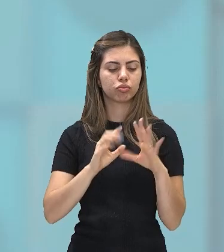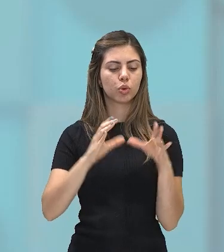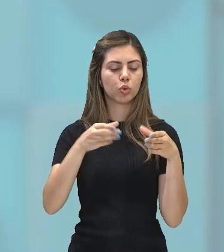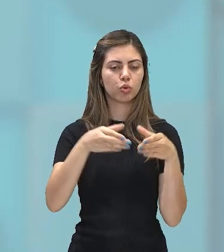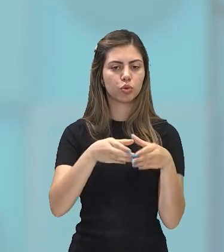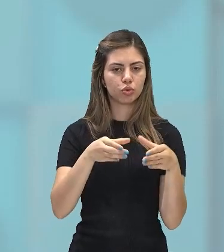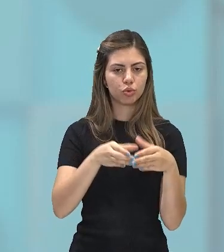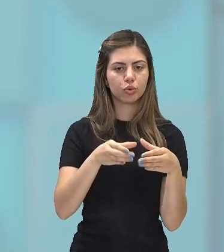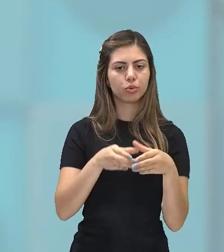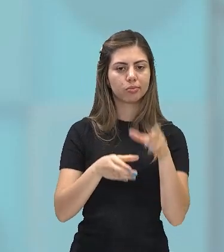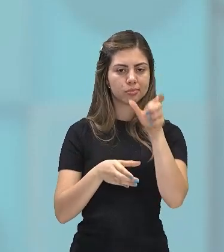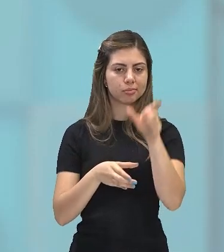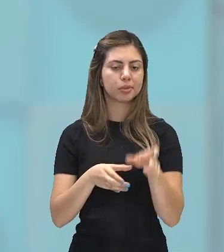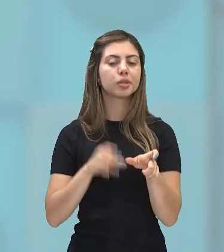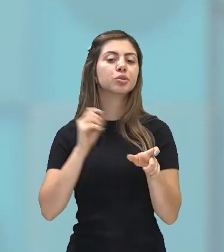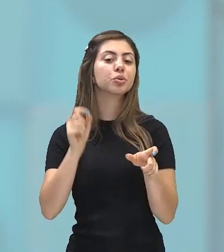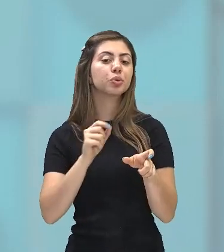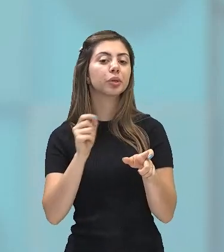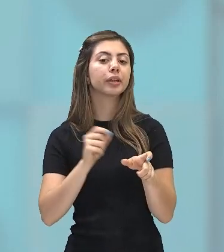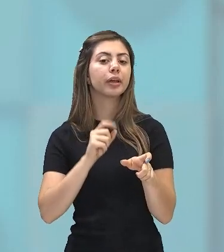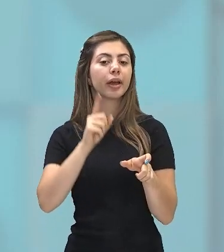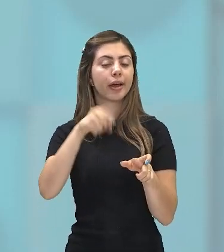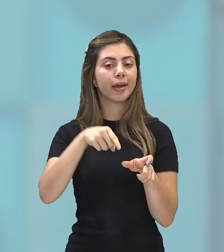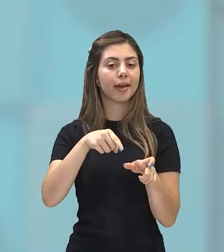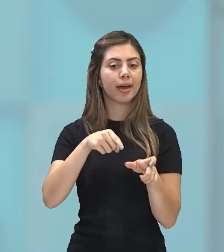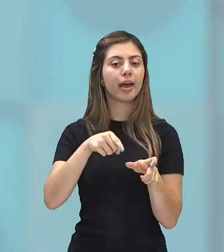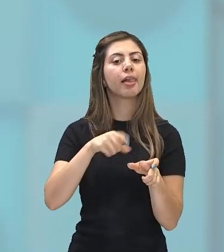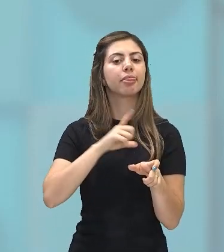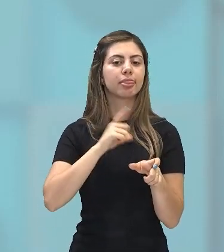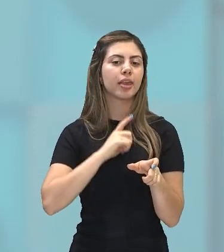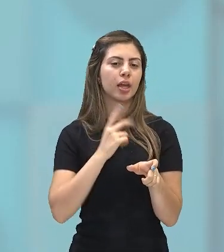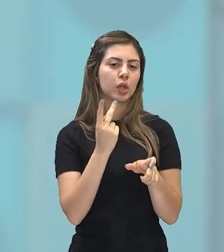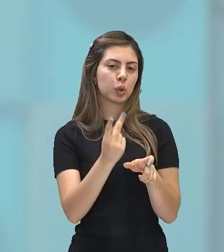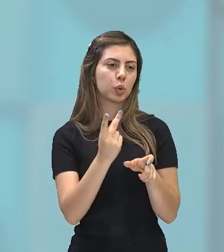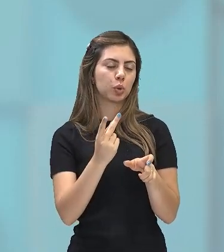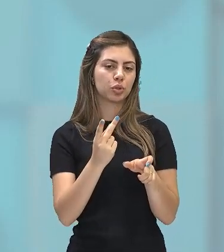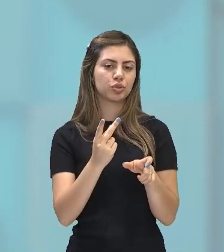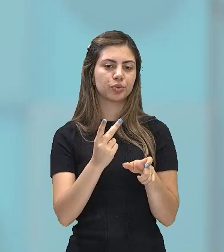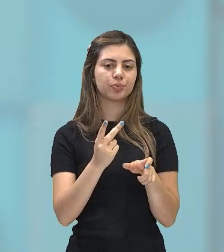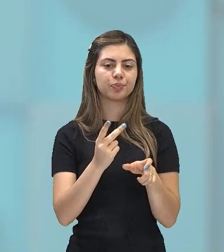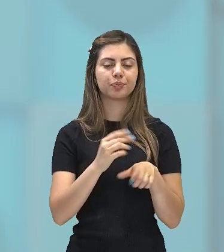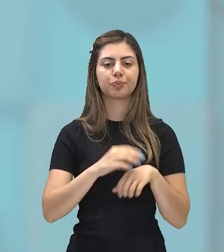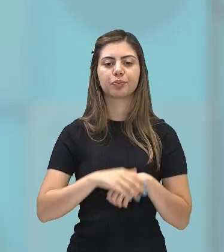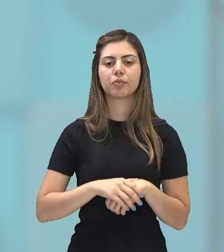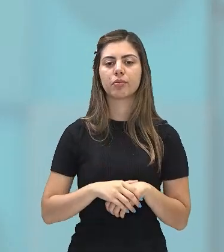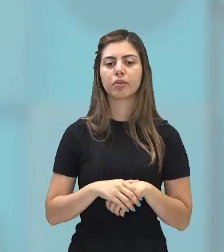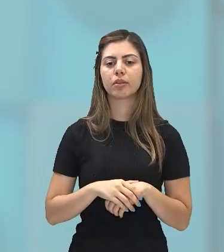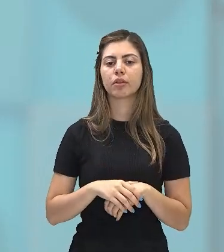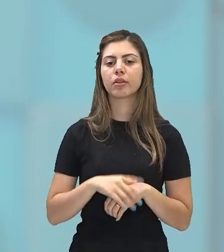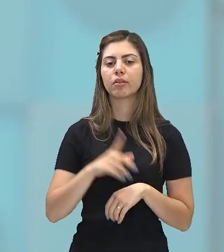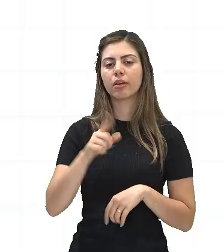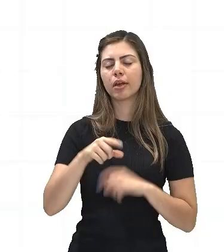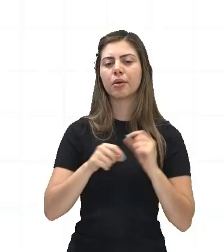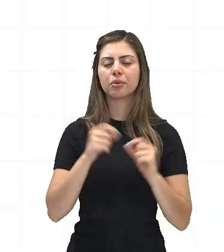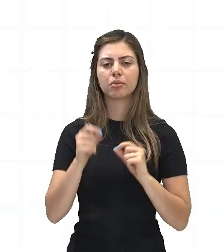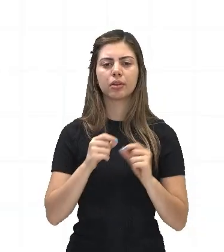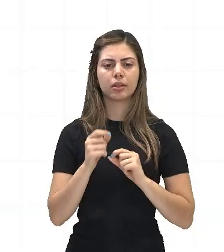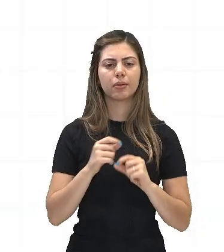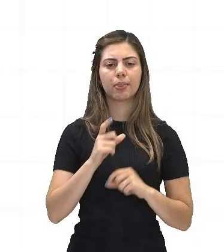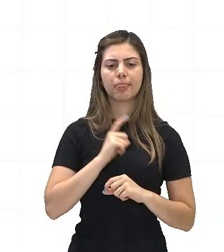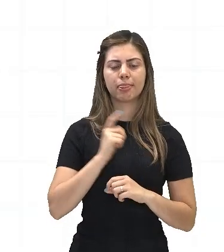que é o que nós chamamos de sujeito composto. O sujeito composto, ele é um